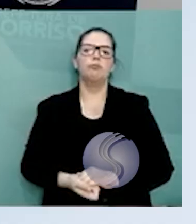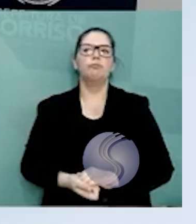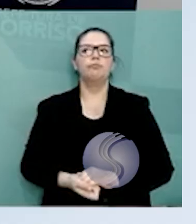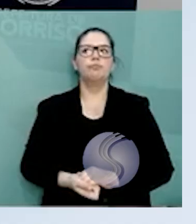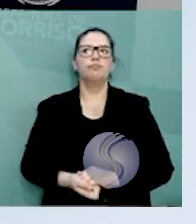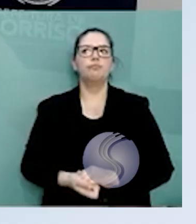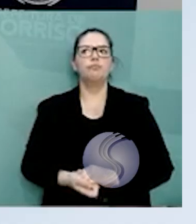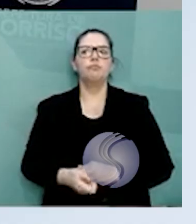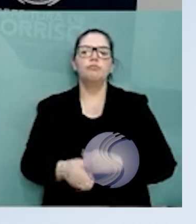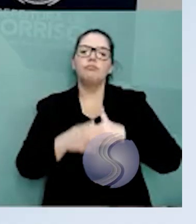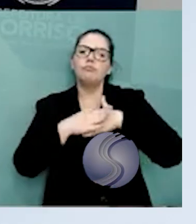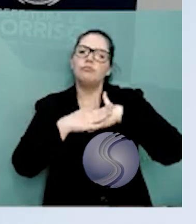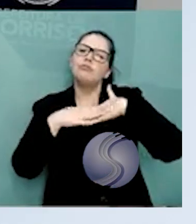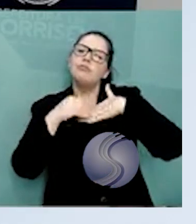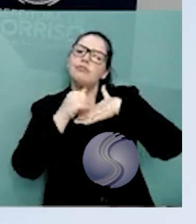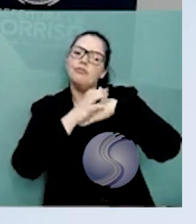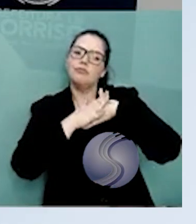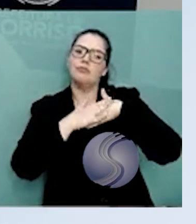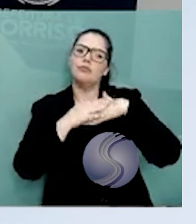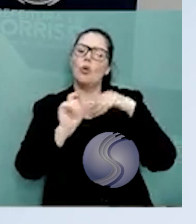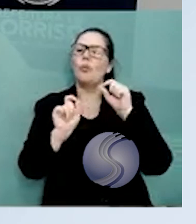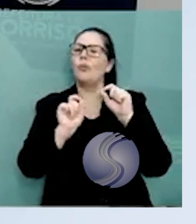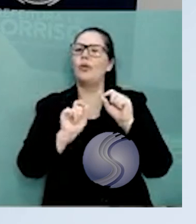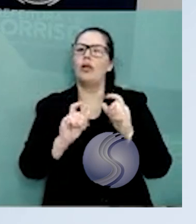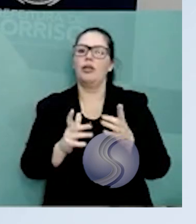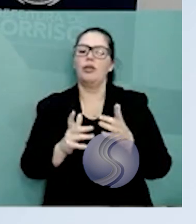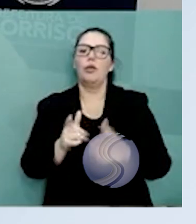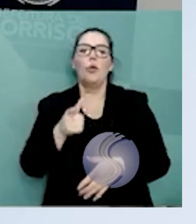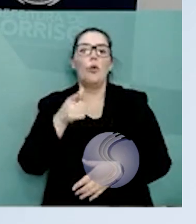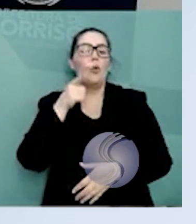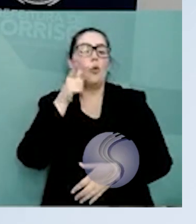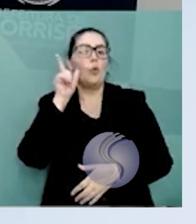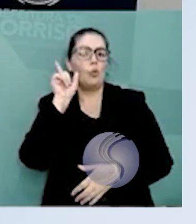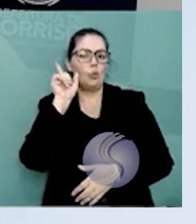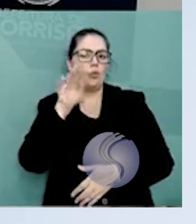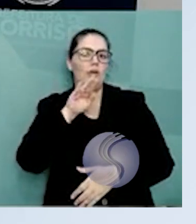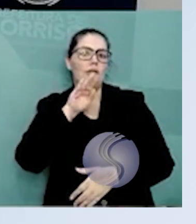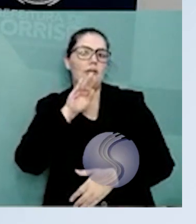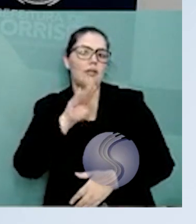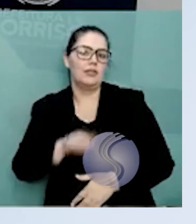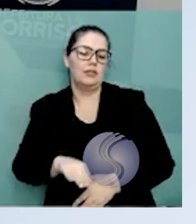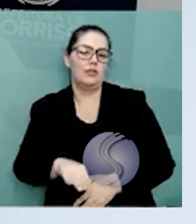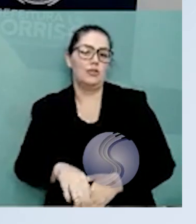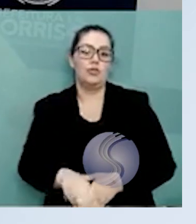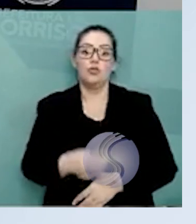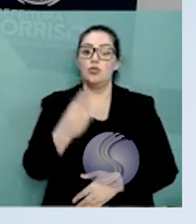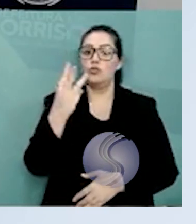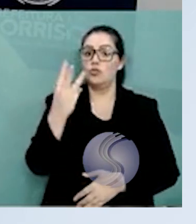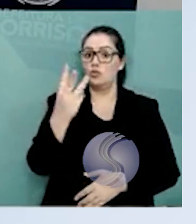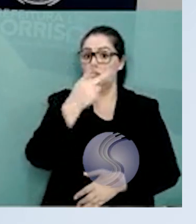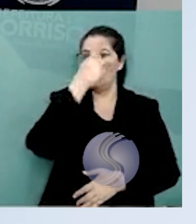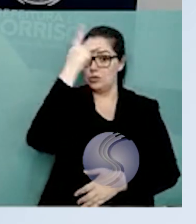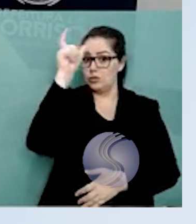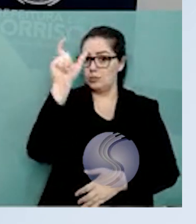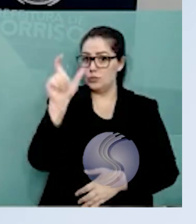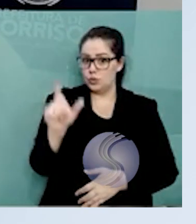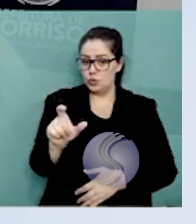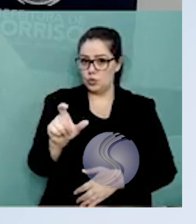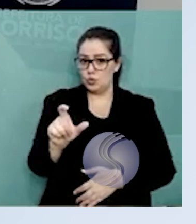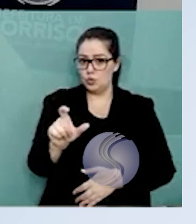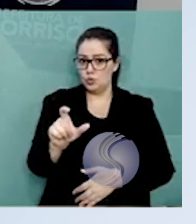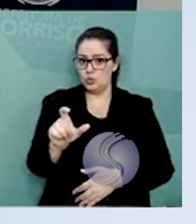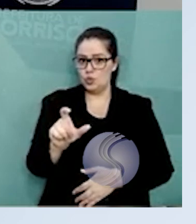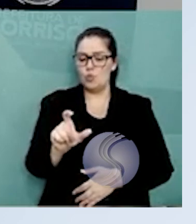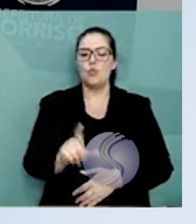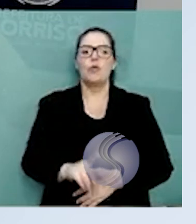agora. Ontem à tarde nós tivemos a alta de 3 sorrisenses da UTI no